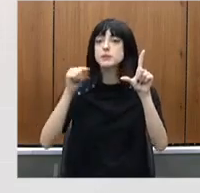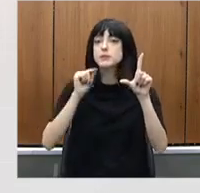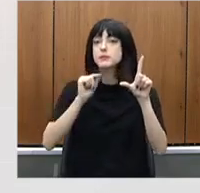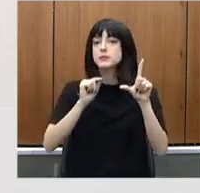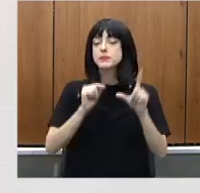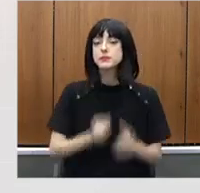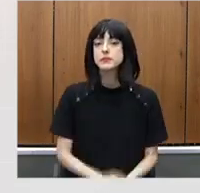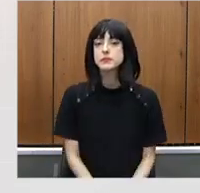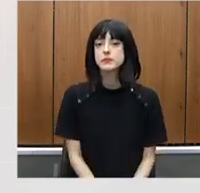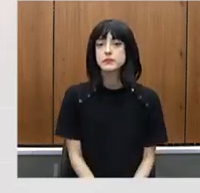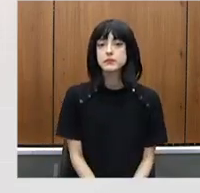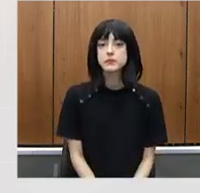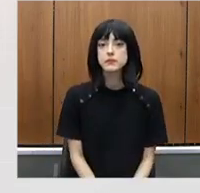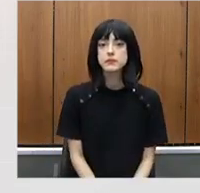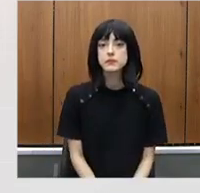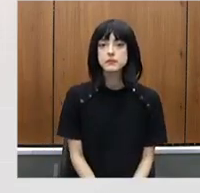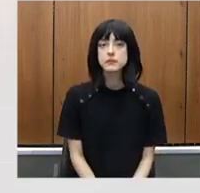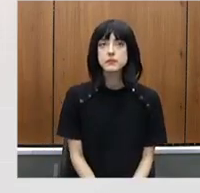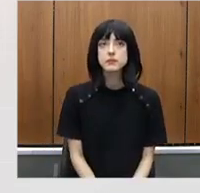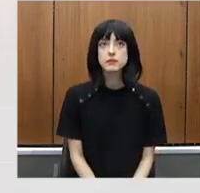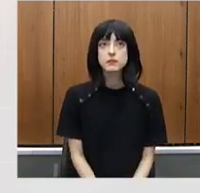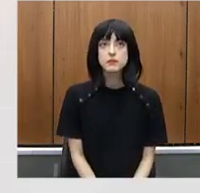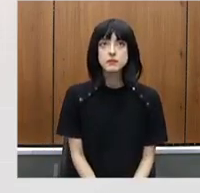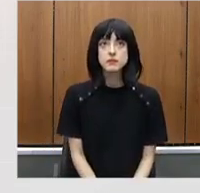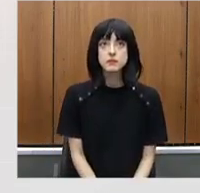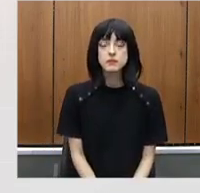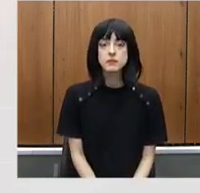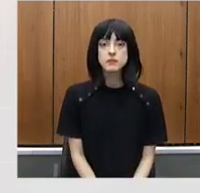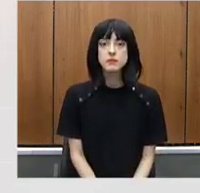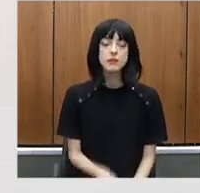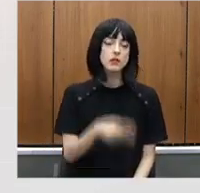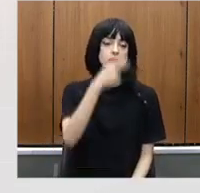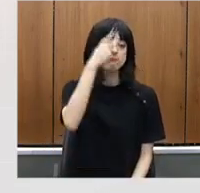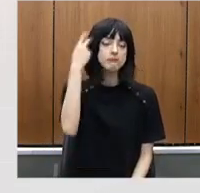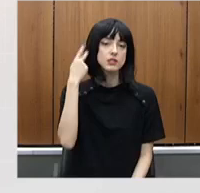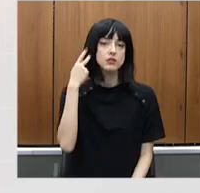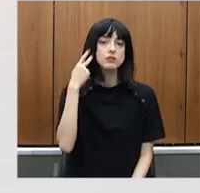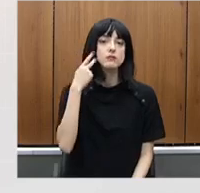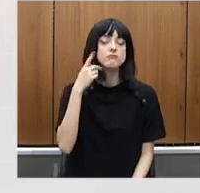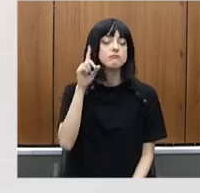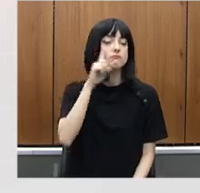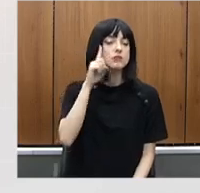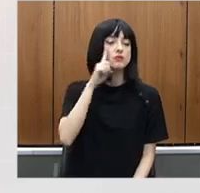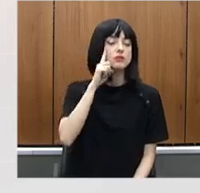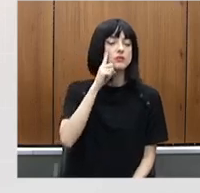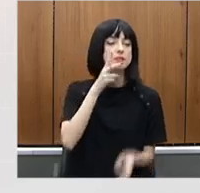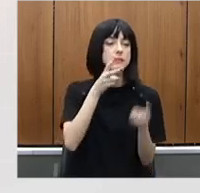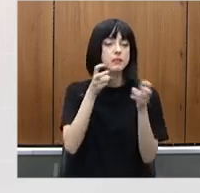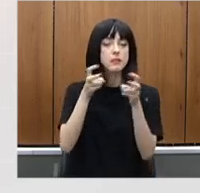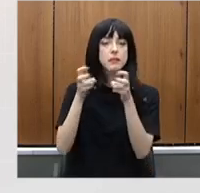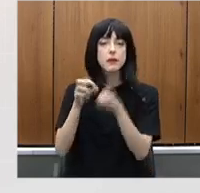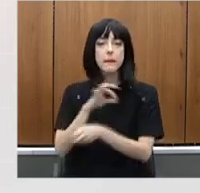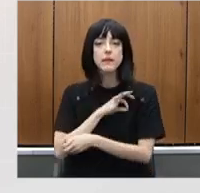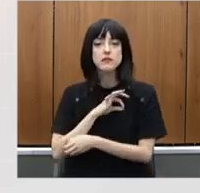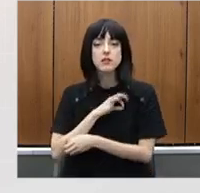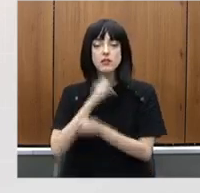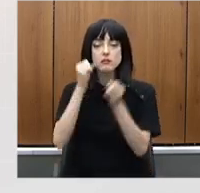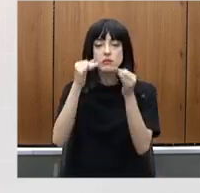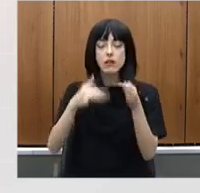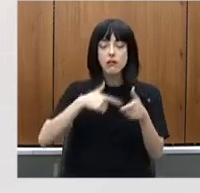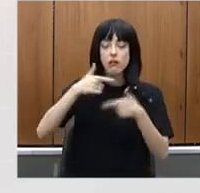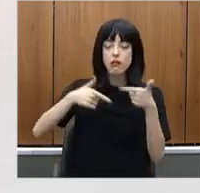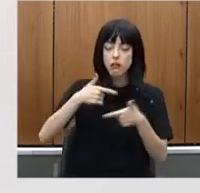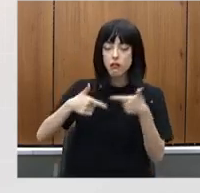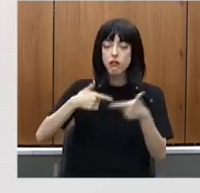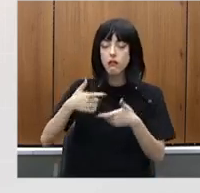né E às vezes vê aí as aflições do polícia trabalhando nas madrugadas aí esses Treinamentos e a